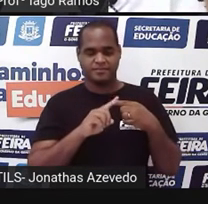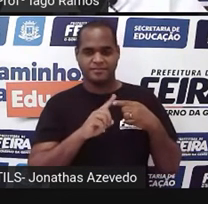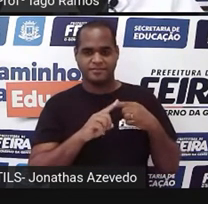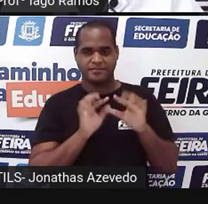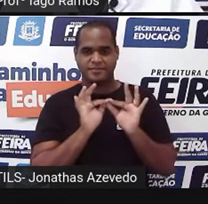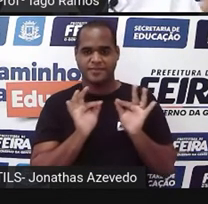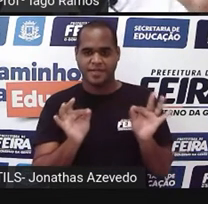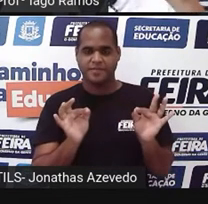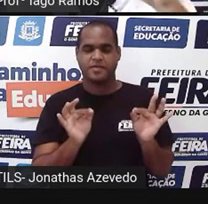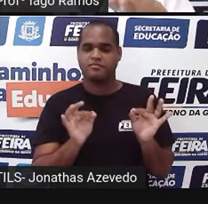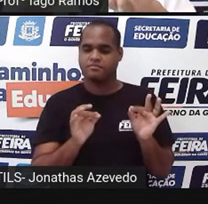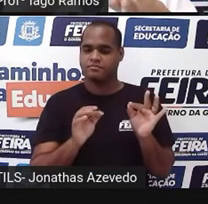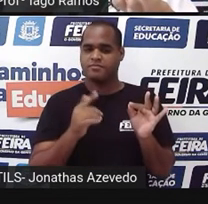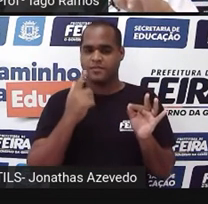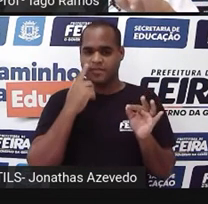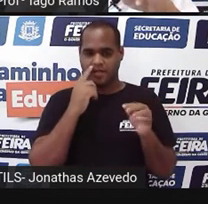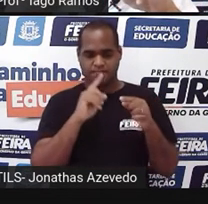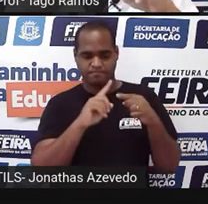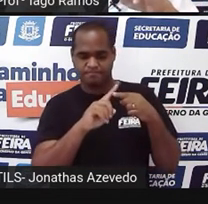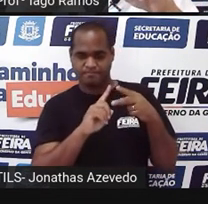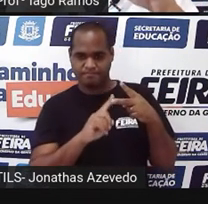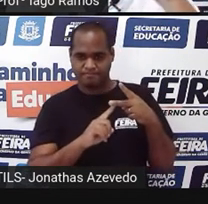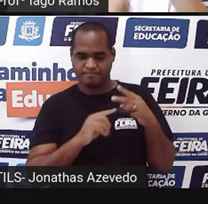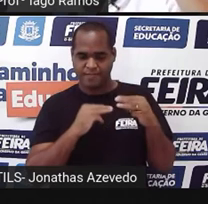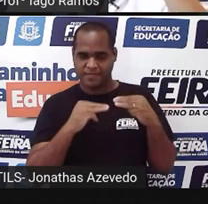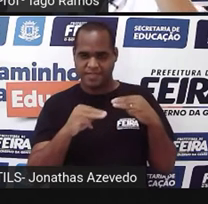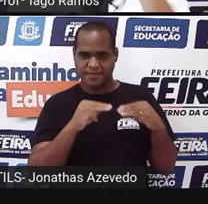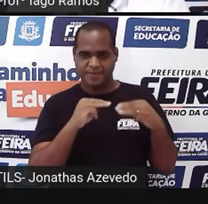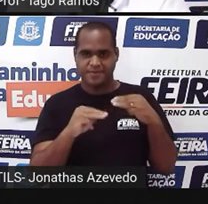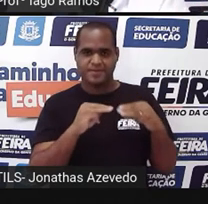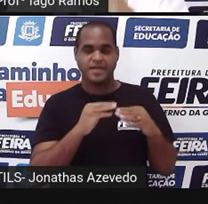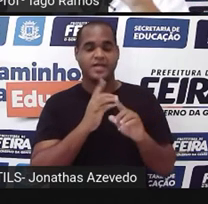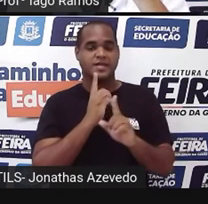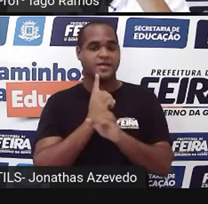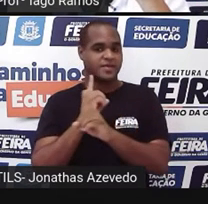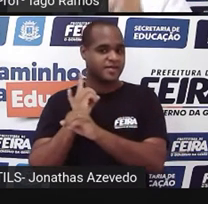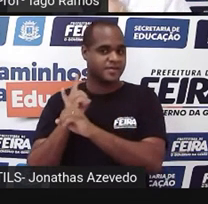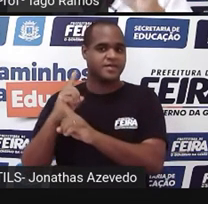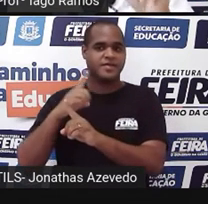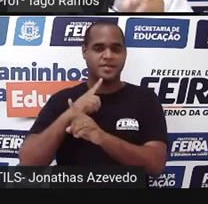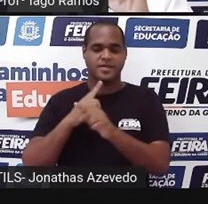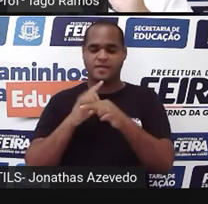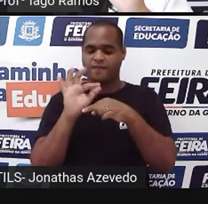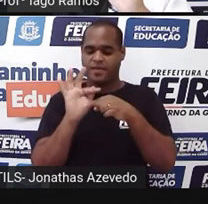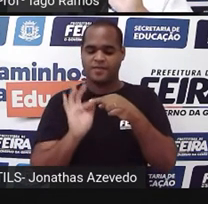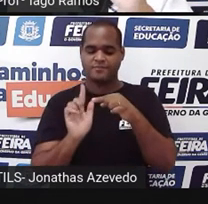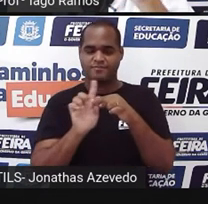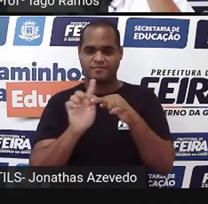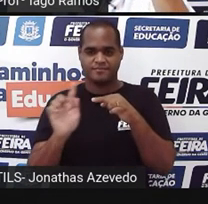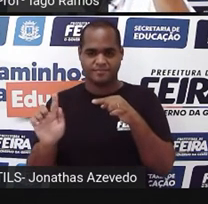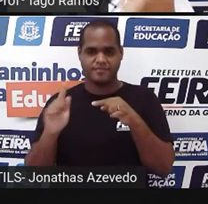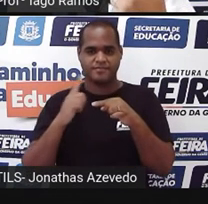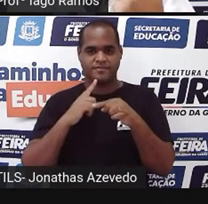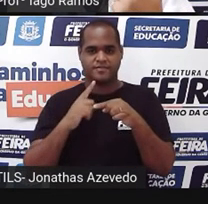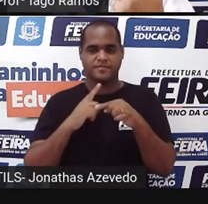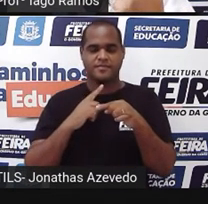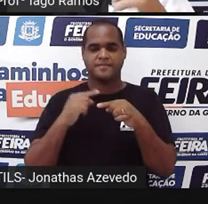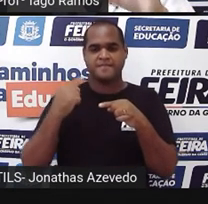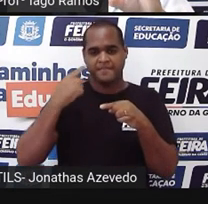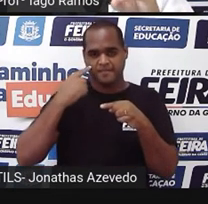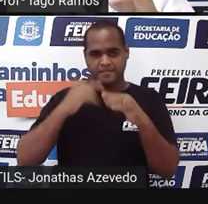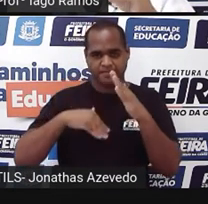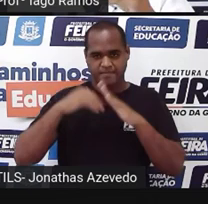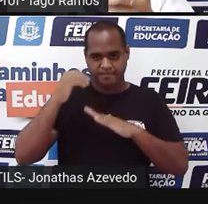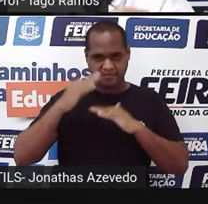periódicas simples Eu tenho dois métodos para encontrar as frações geratrizes Eu tenho um